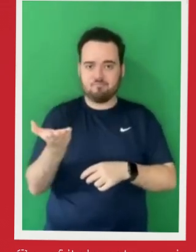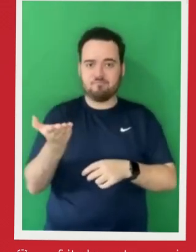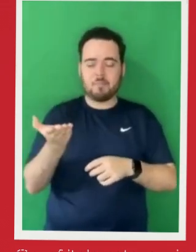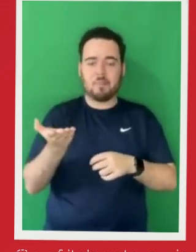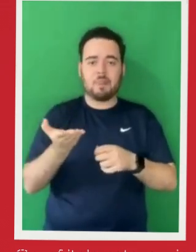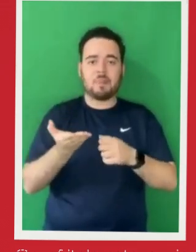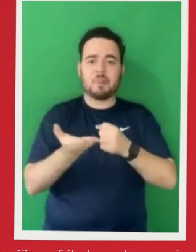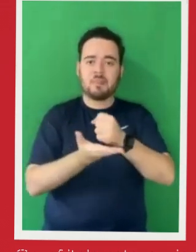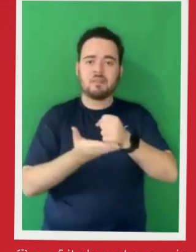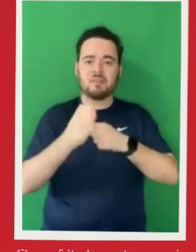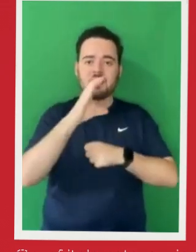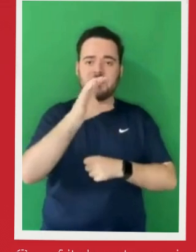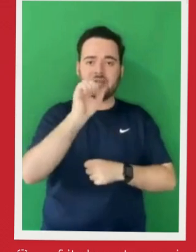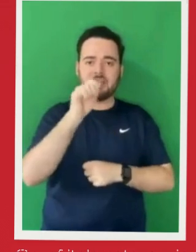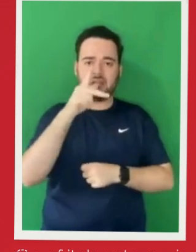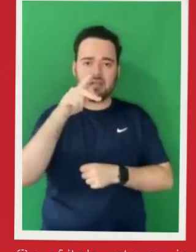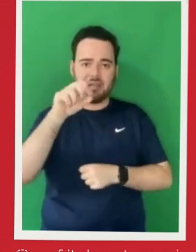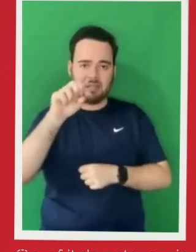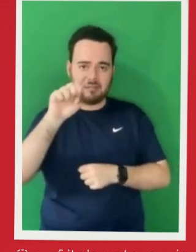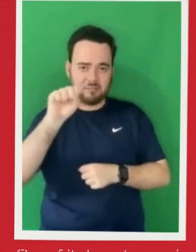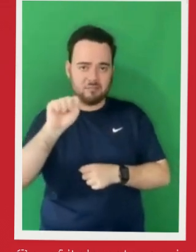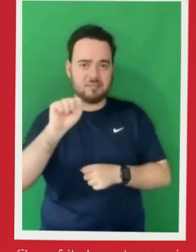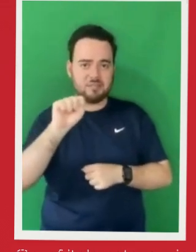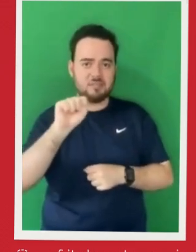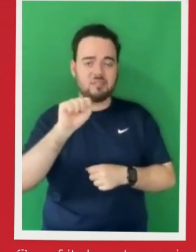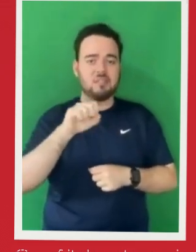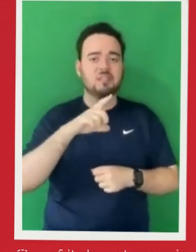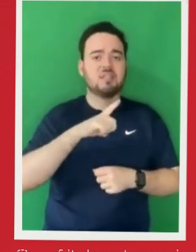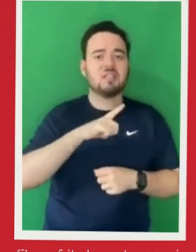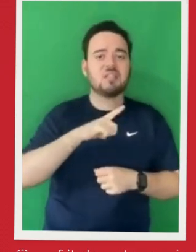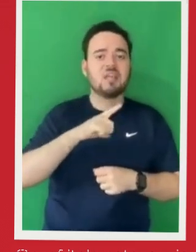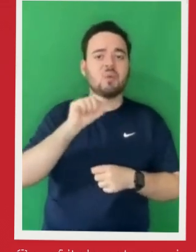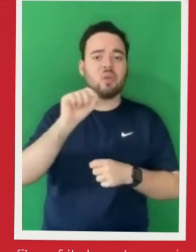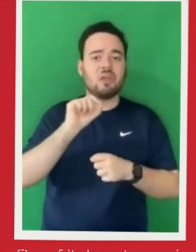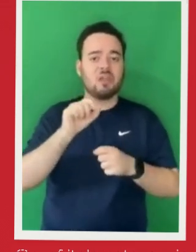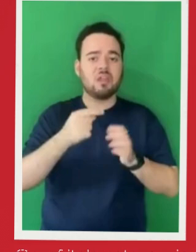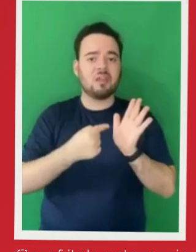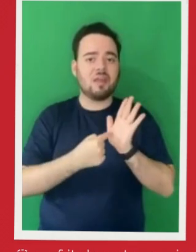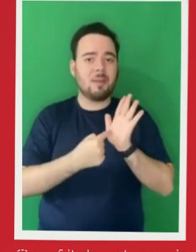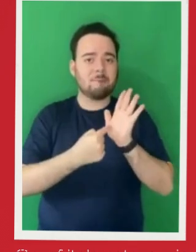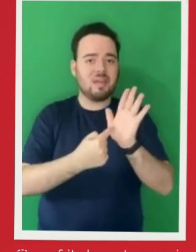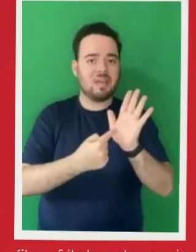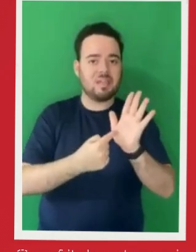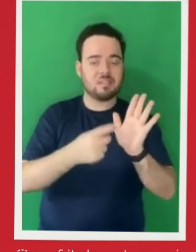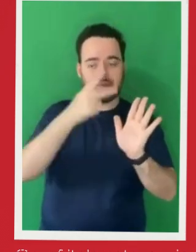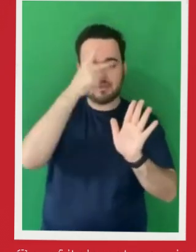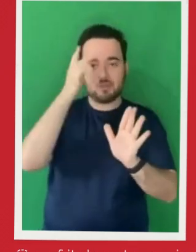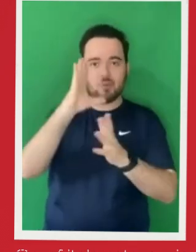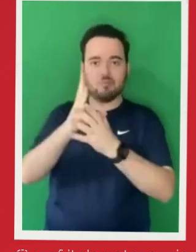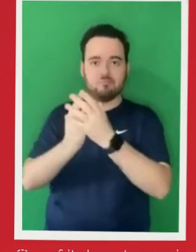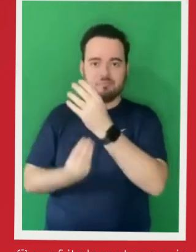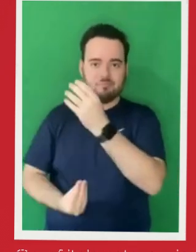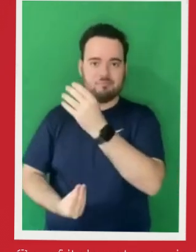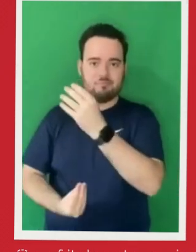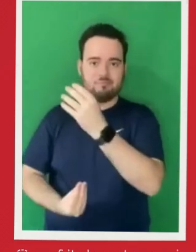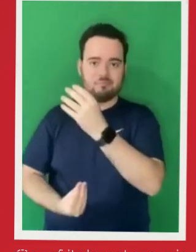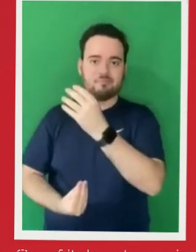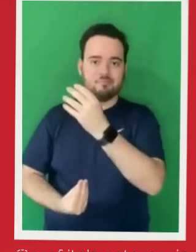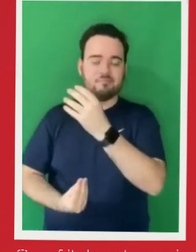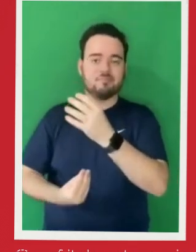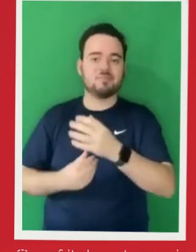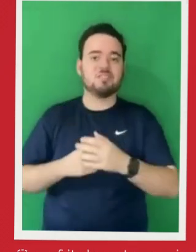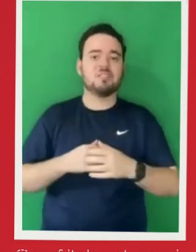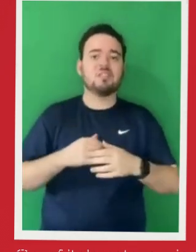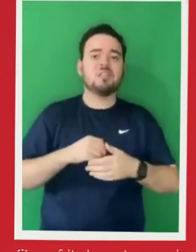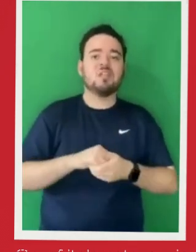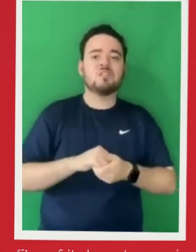nas bases da CAPES, há um viés de quem aparece e quem desaparece. Eu já falei disso